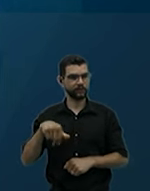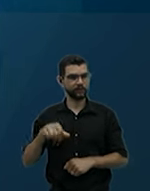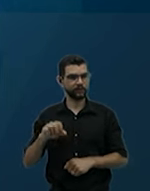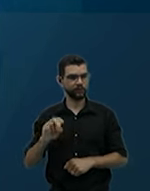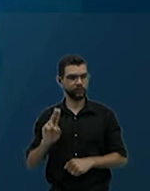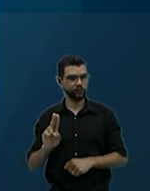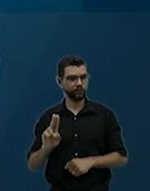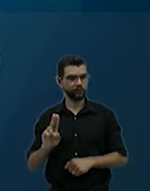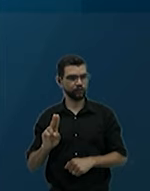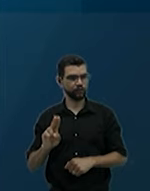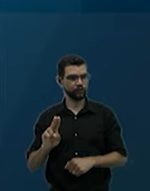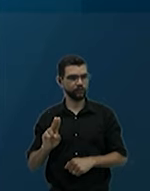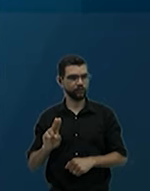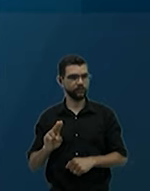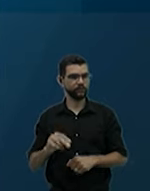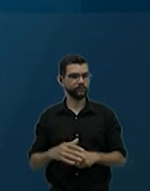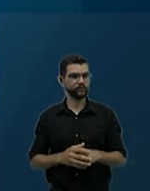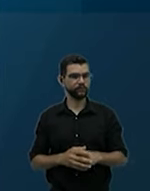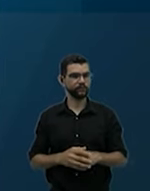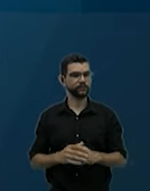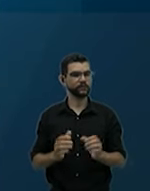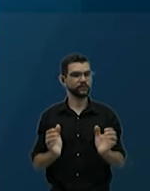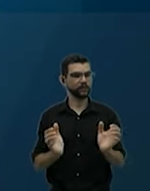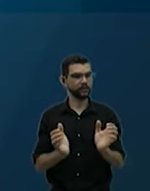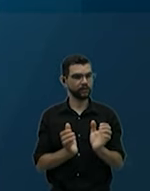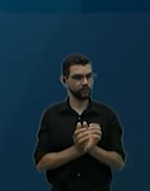de Uniformização da Jurisprudência,